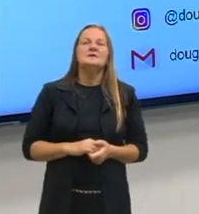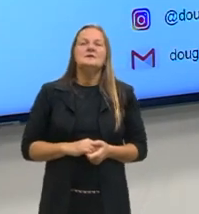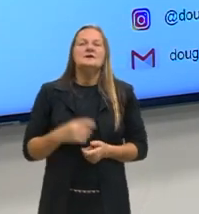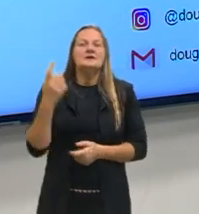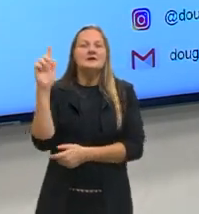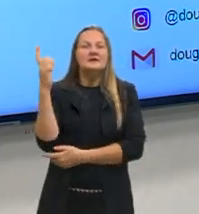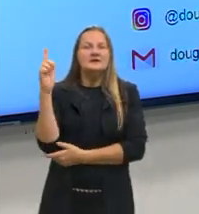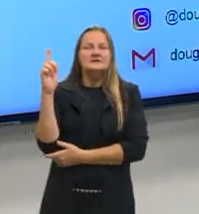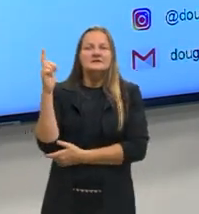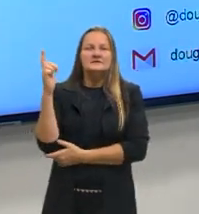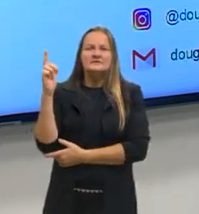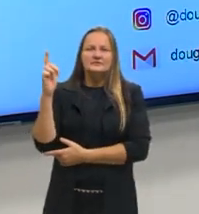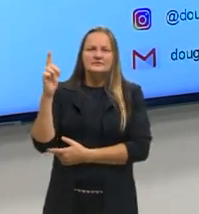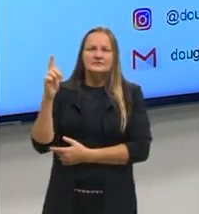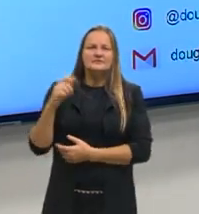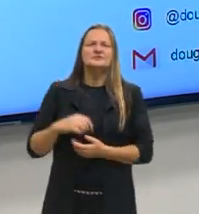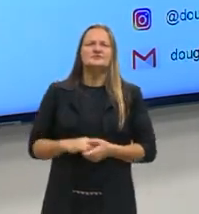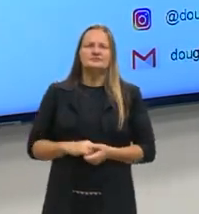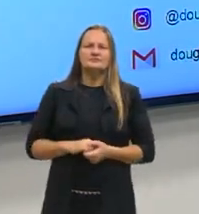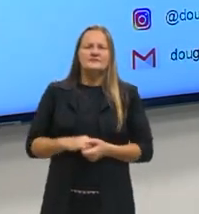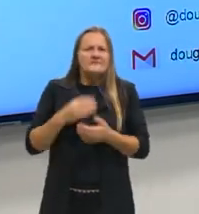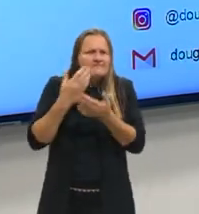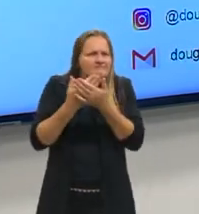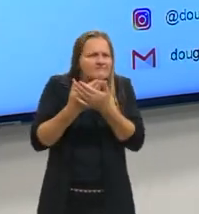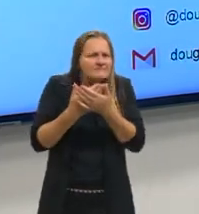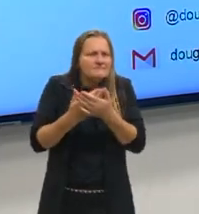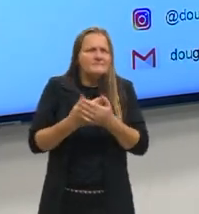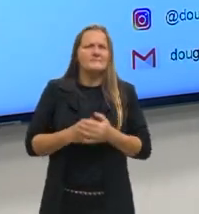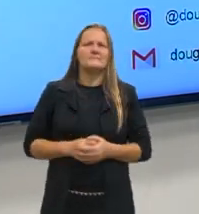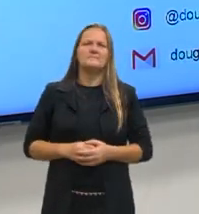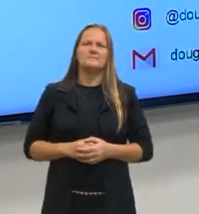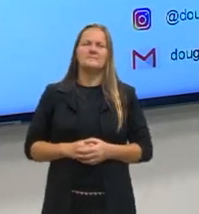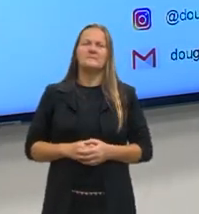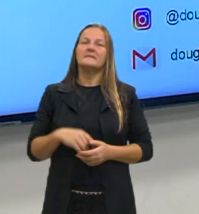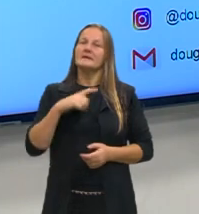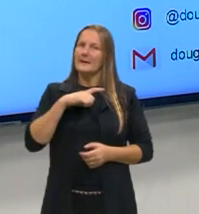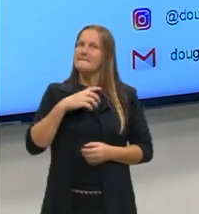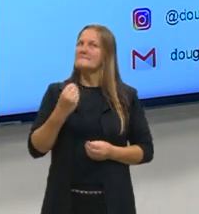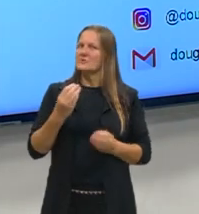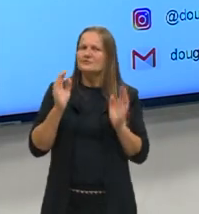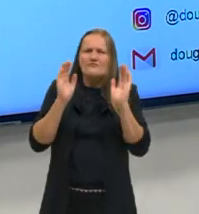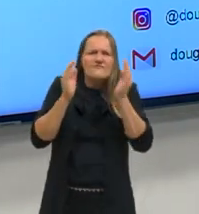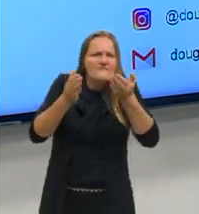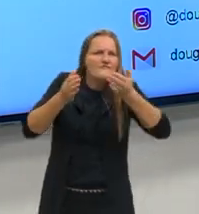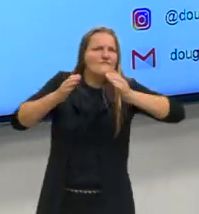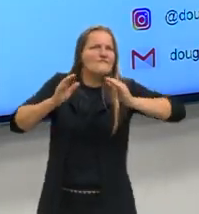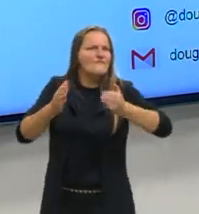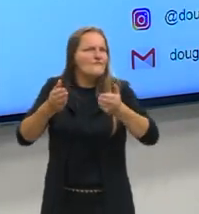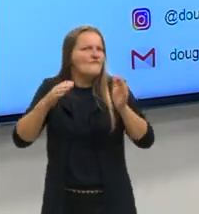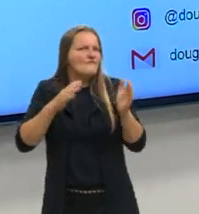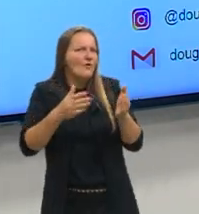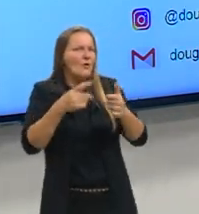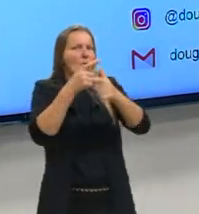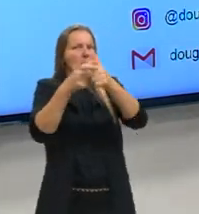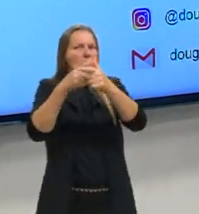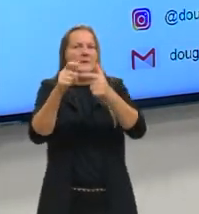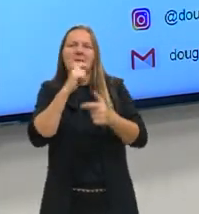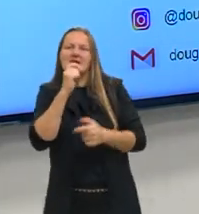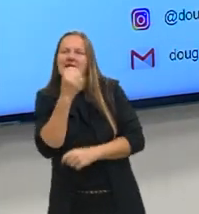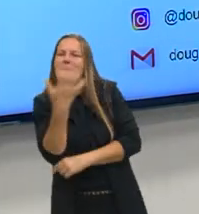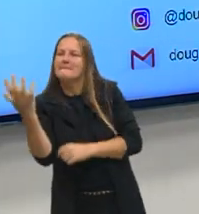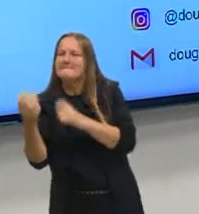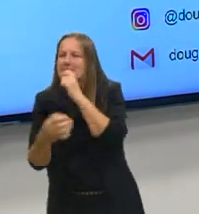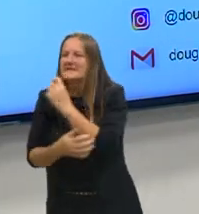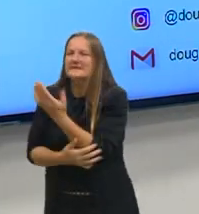parte de geografia como a gente já havia trabalhado estamos trabalhando ela é muito focada nessa parte de problemas ambientais